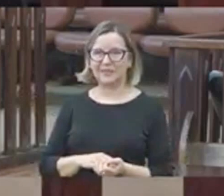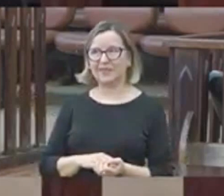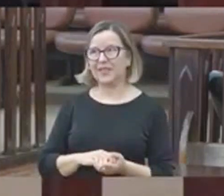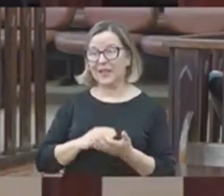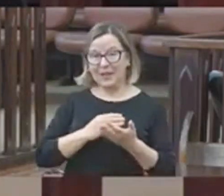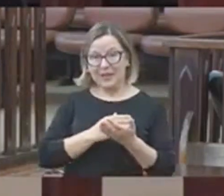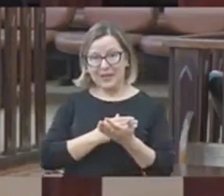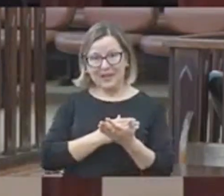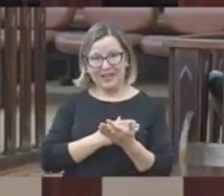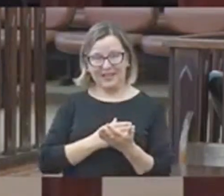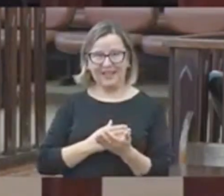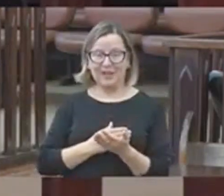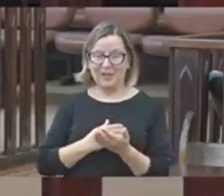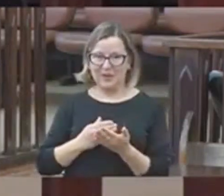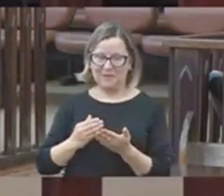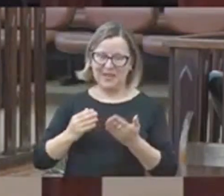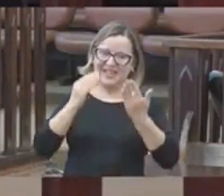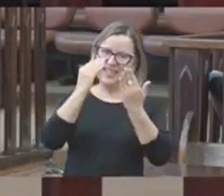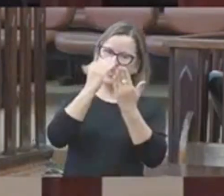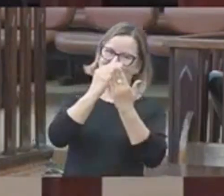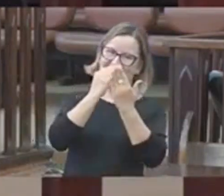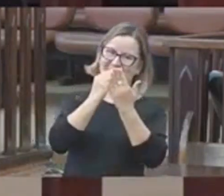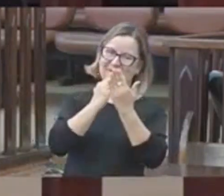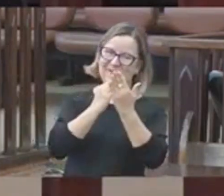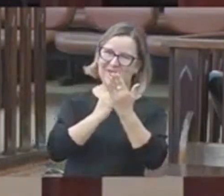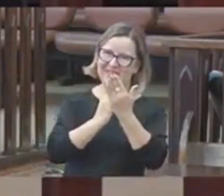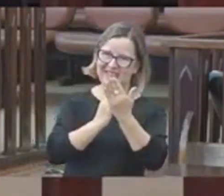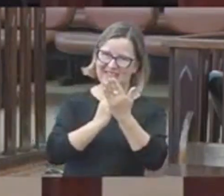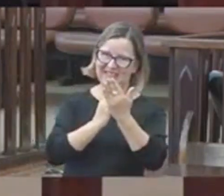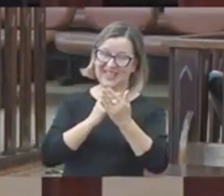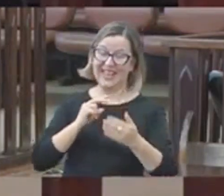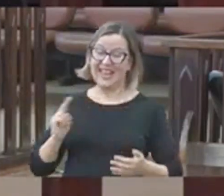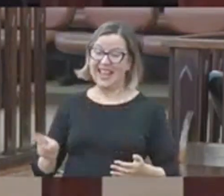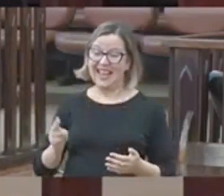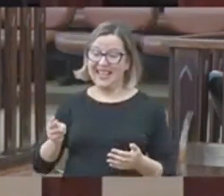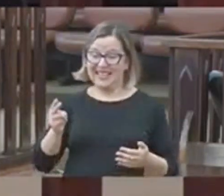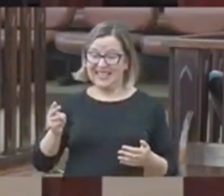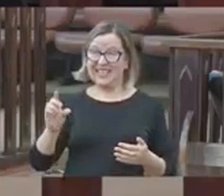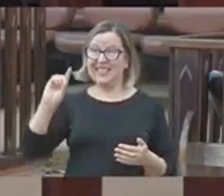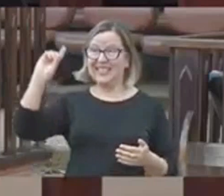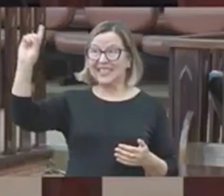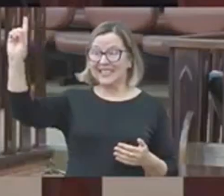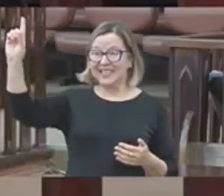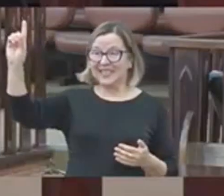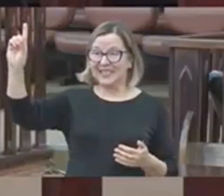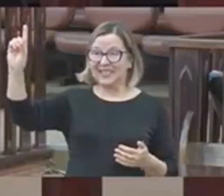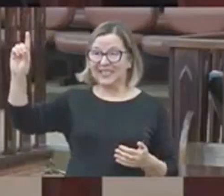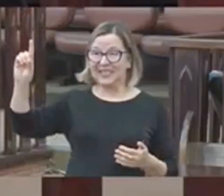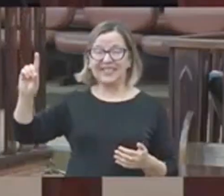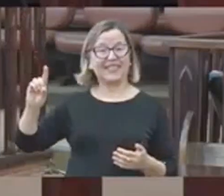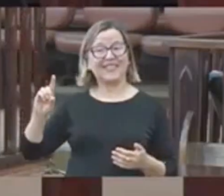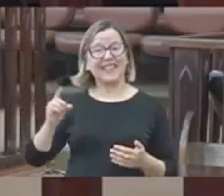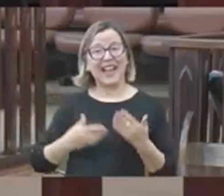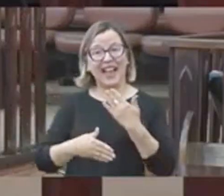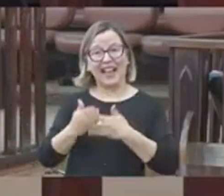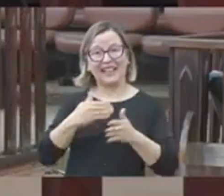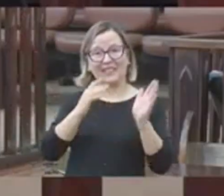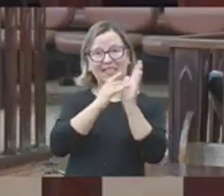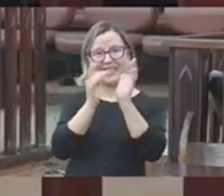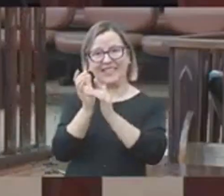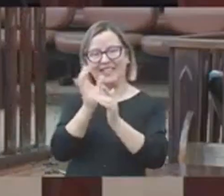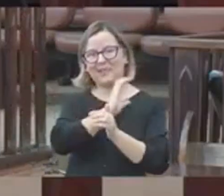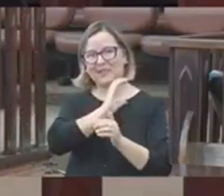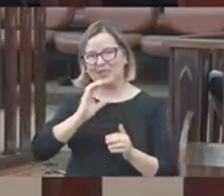apontam, no plano eterno de Deus em Jesus Cristo e a cruz. Não